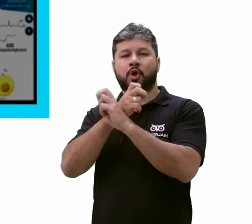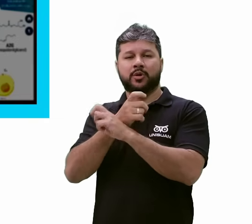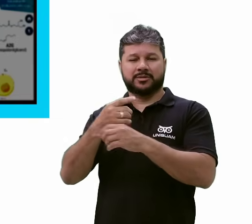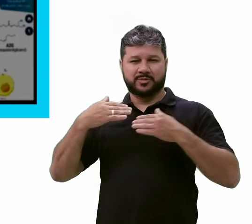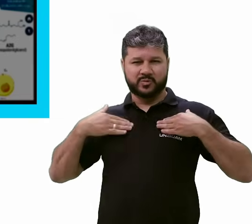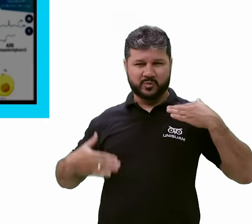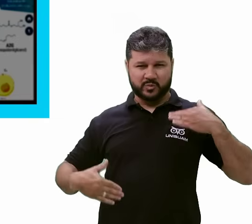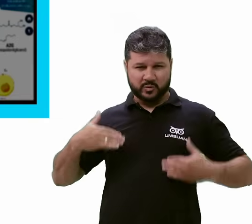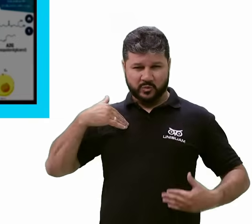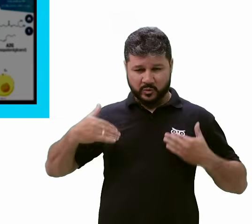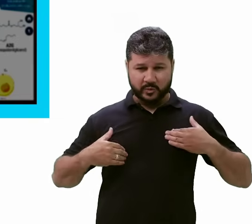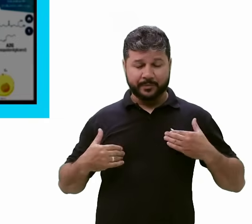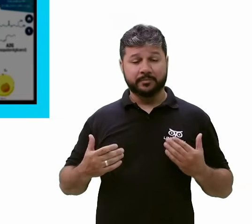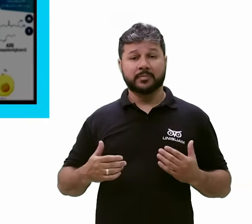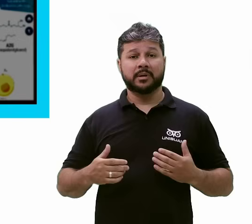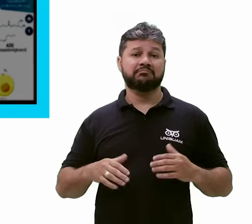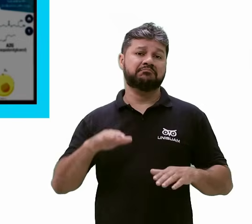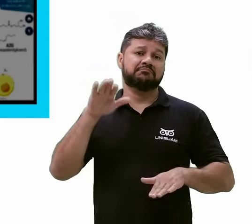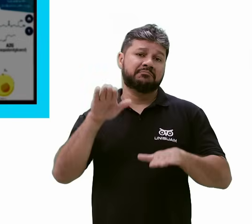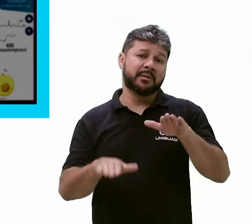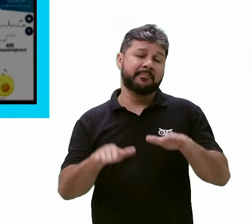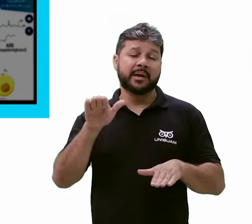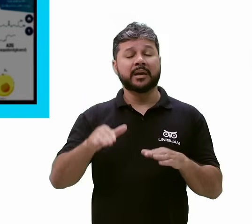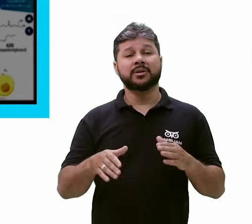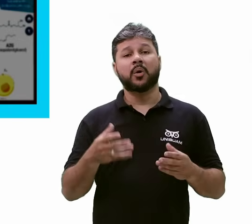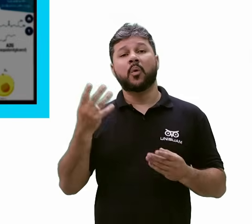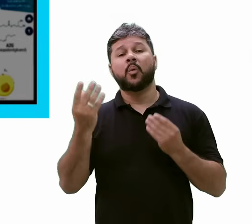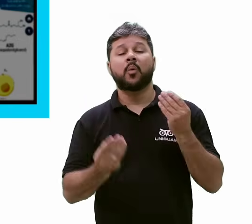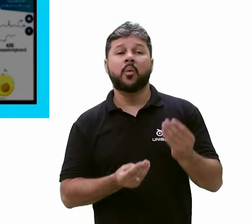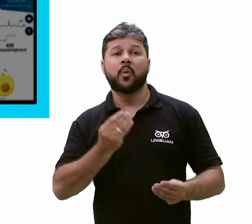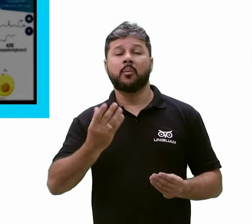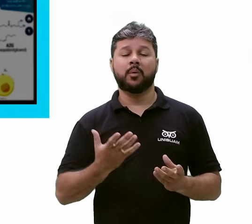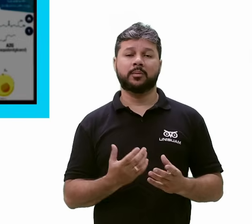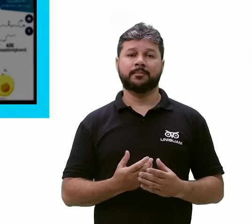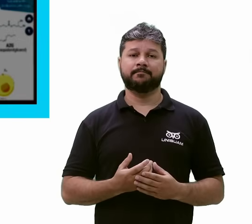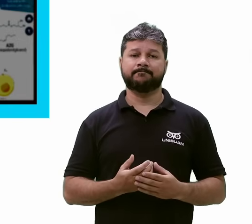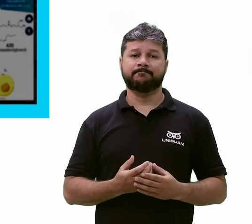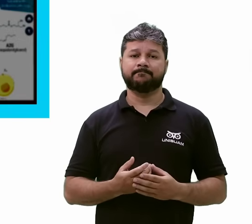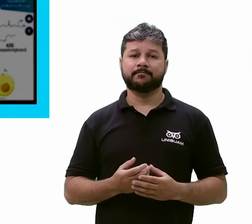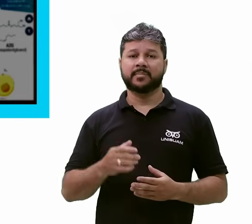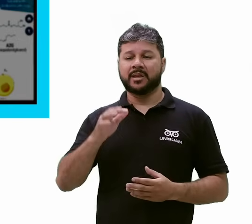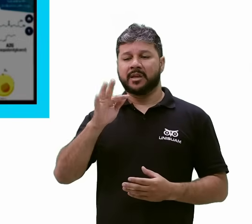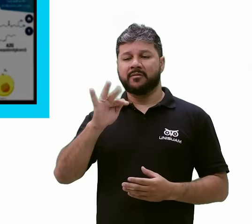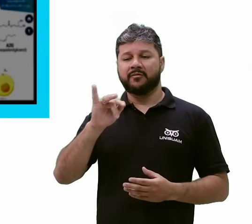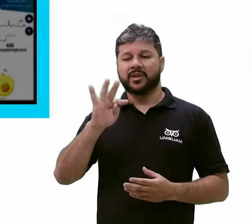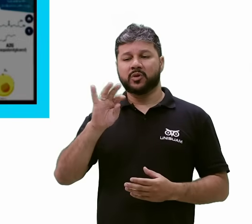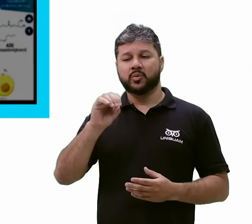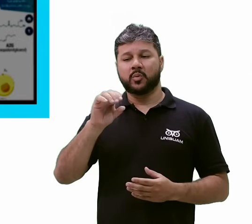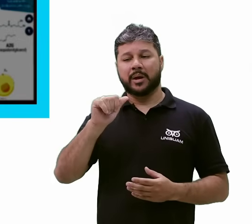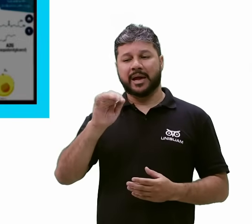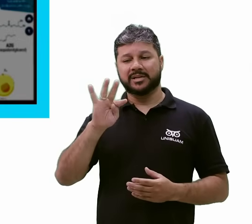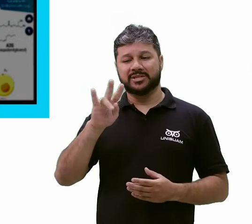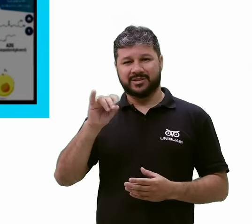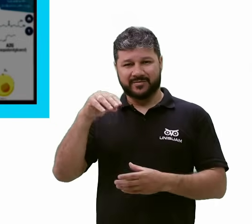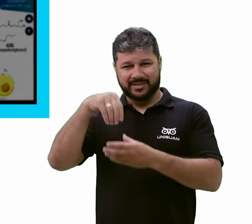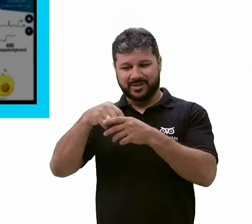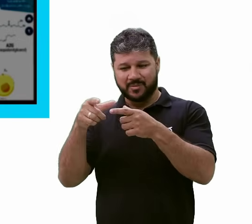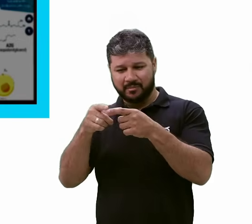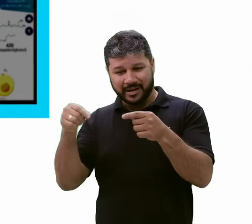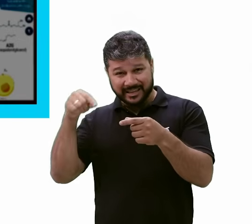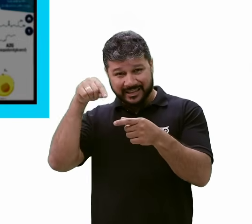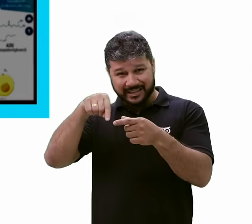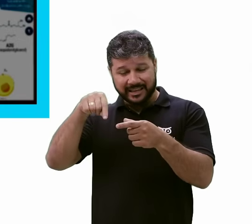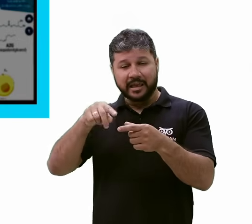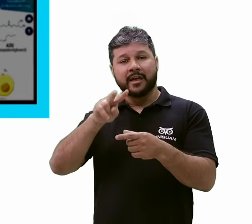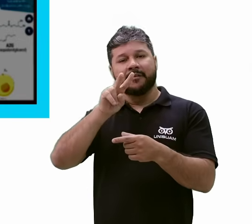sistema? Tudo isso vai depender de como os fitoativos da planta que você está